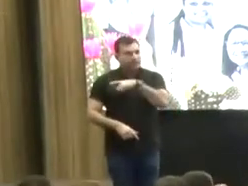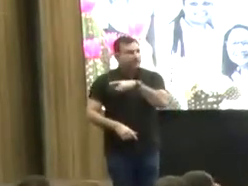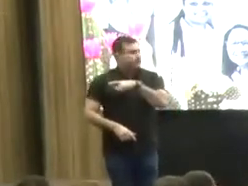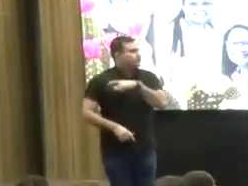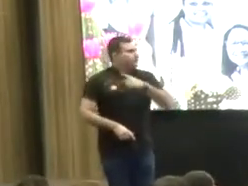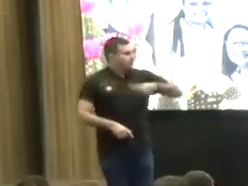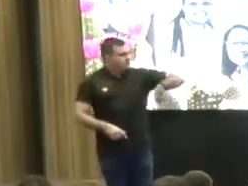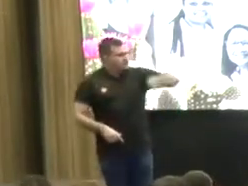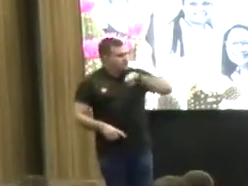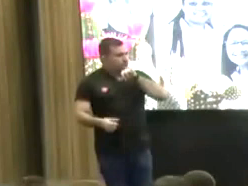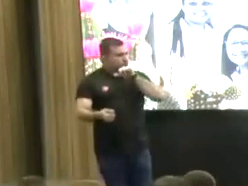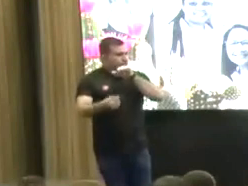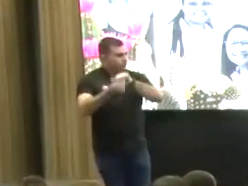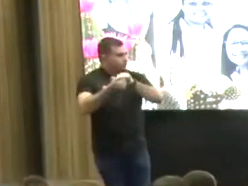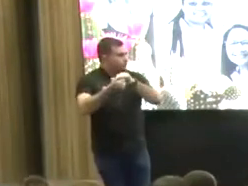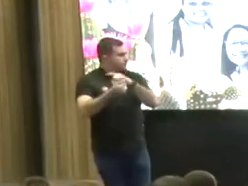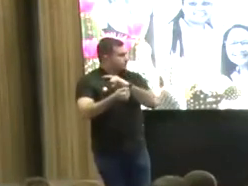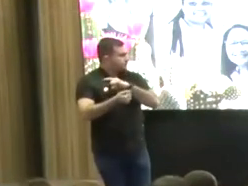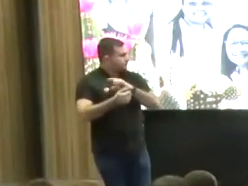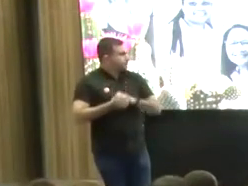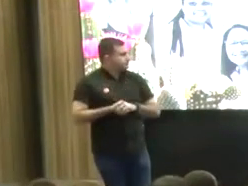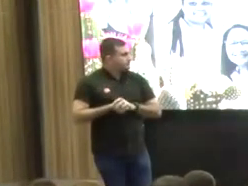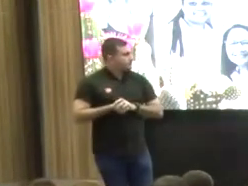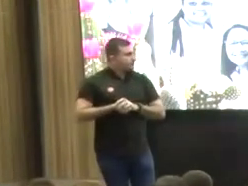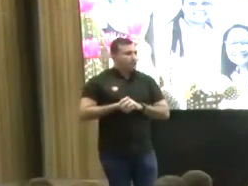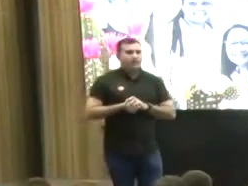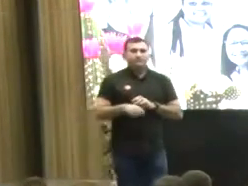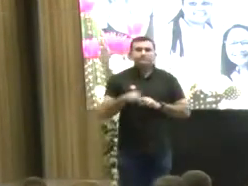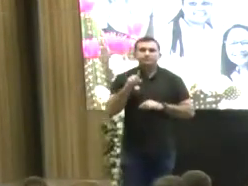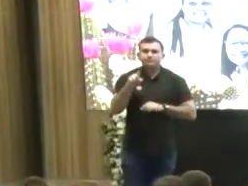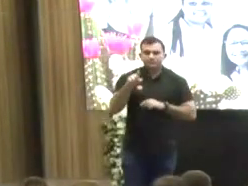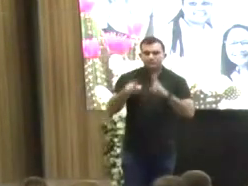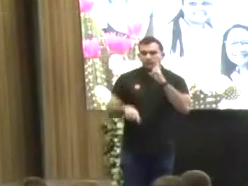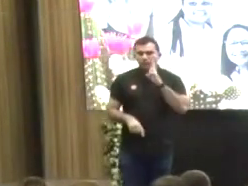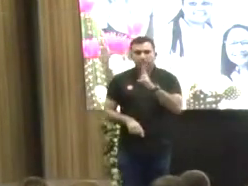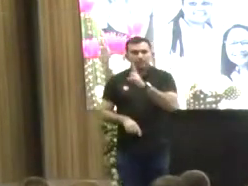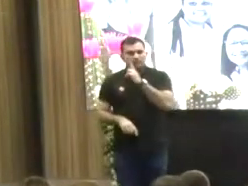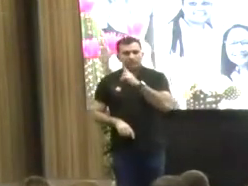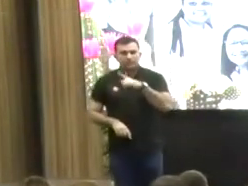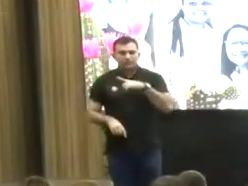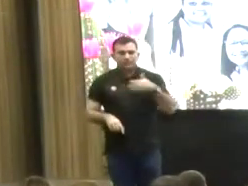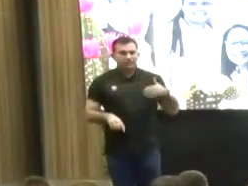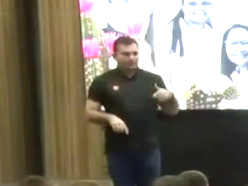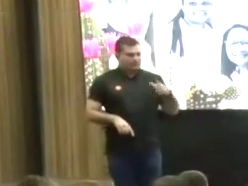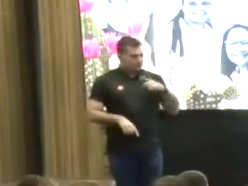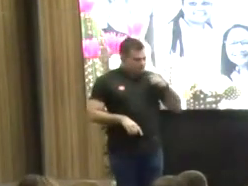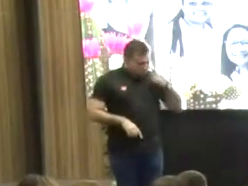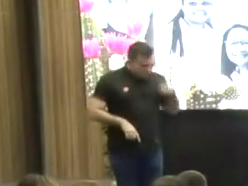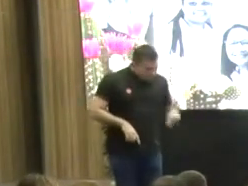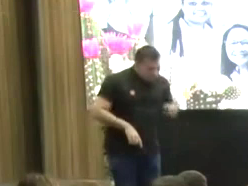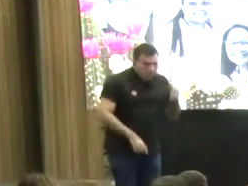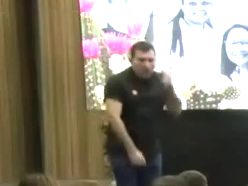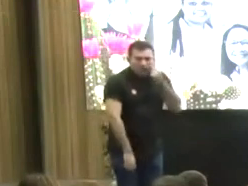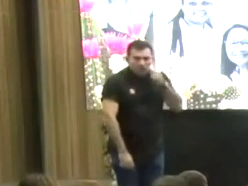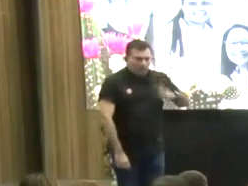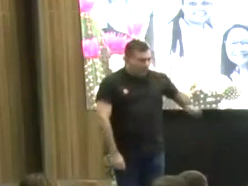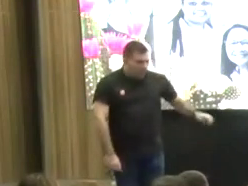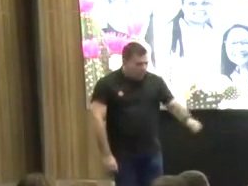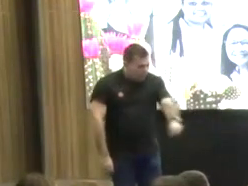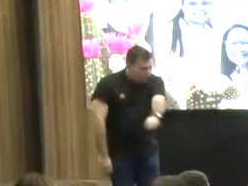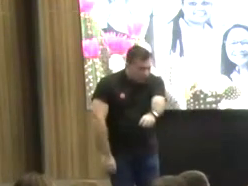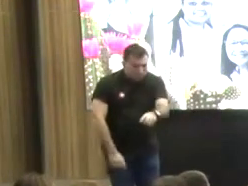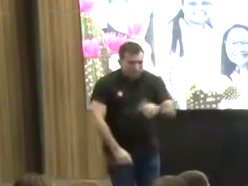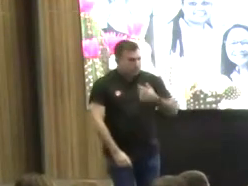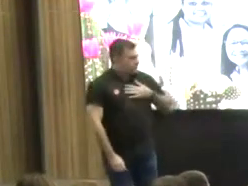estávamos nós somos do higienismo, e no restaurante entrou um rato, e quando o rato entrou, o indiano